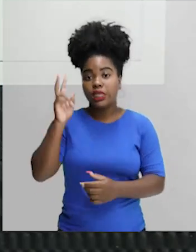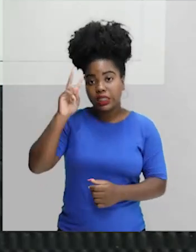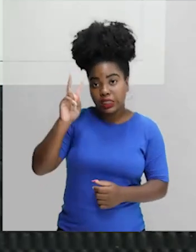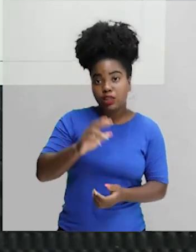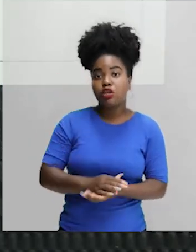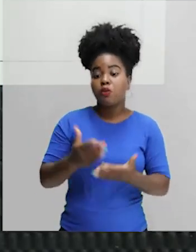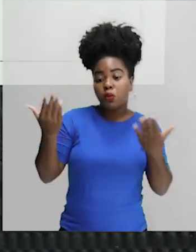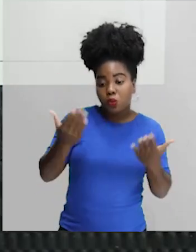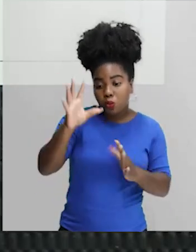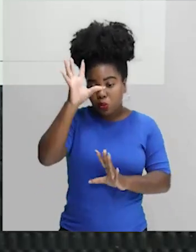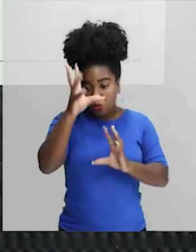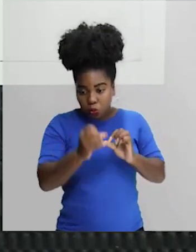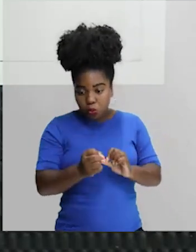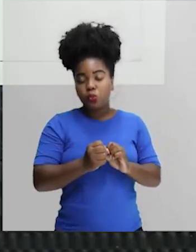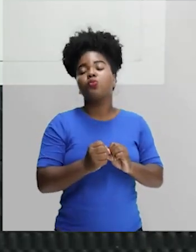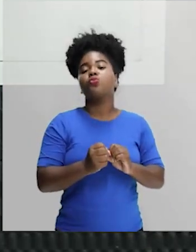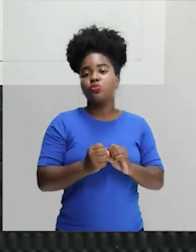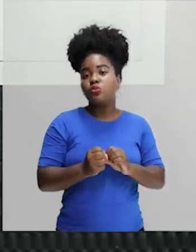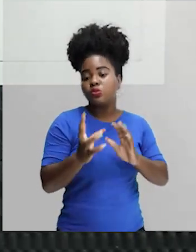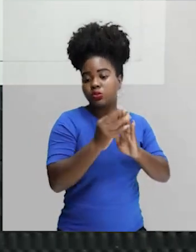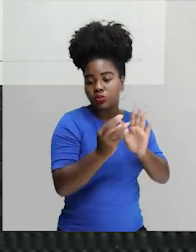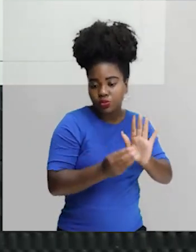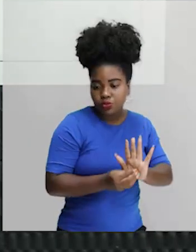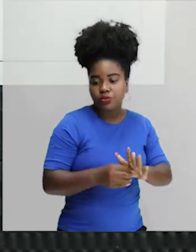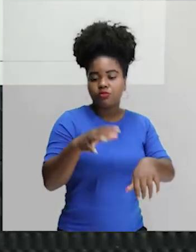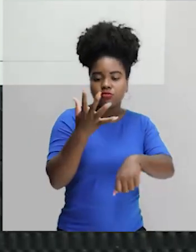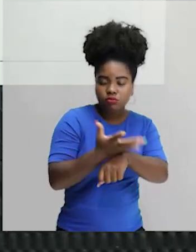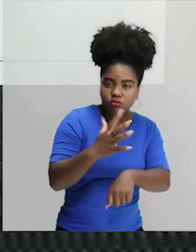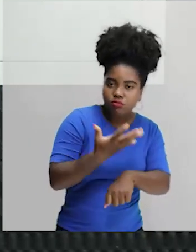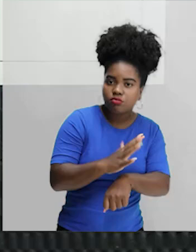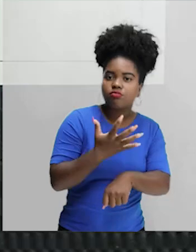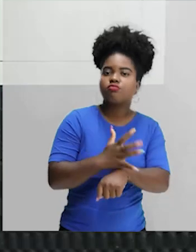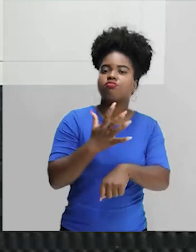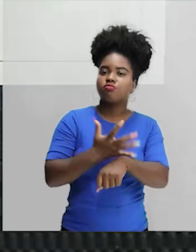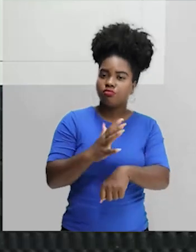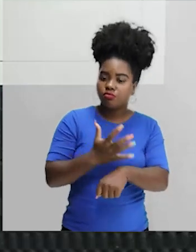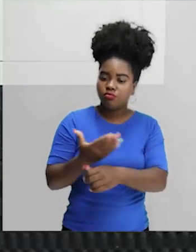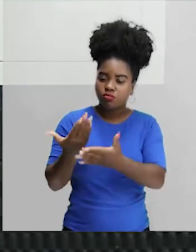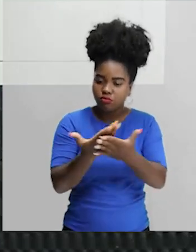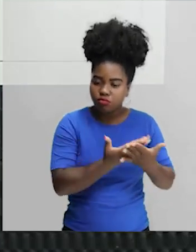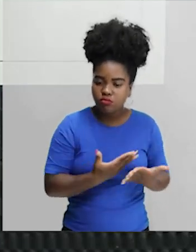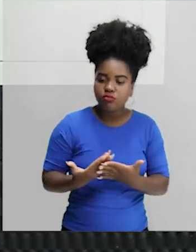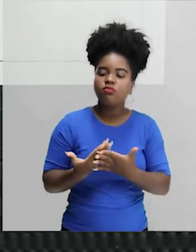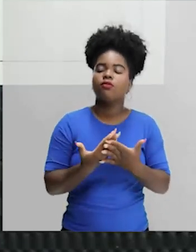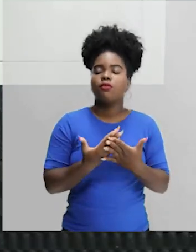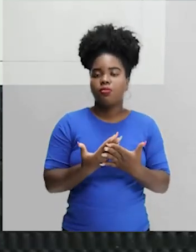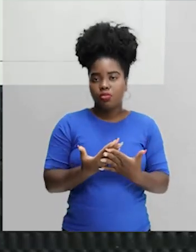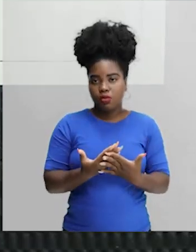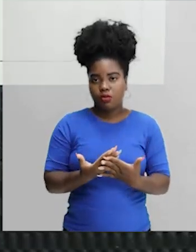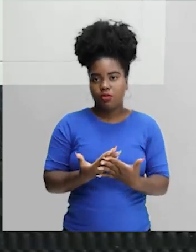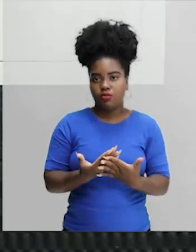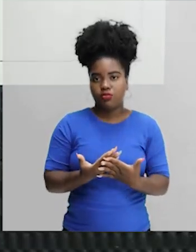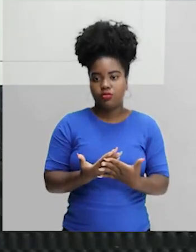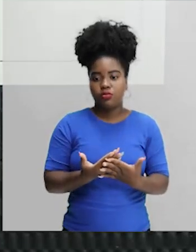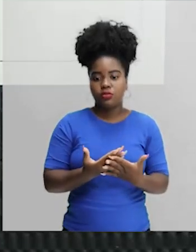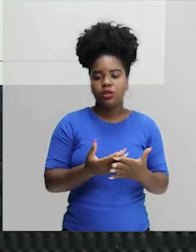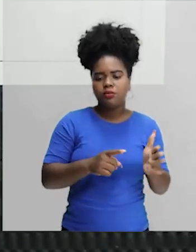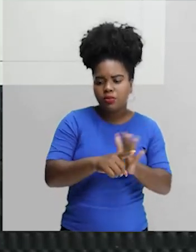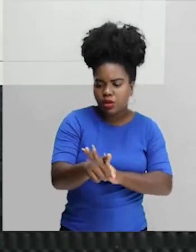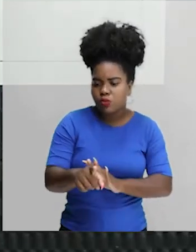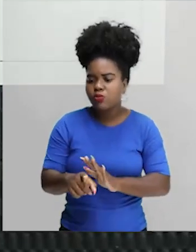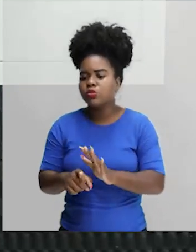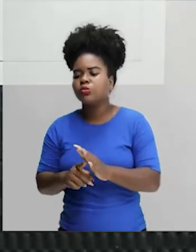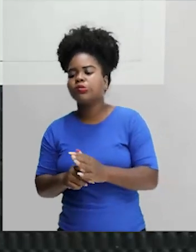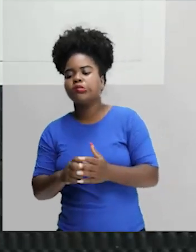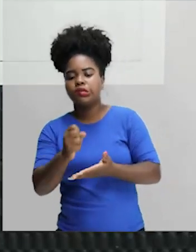de reforçar aquele conteúdo, aplicar aquele conteúdo que a gente estudou, né? Em questões, né?